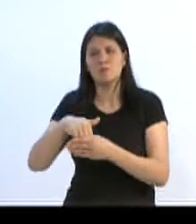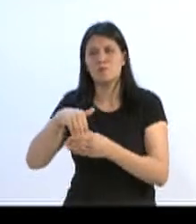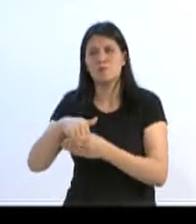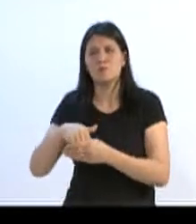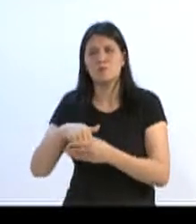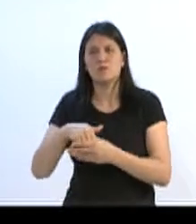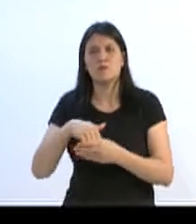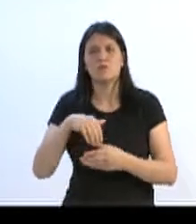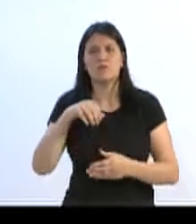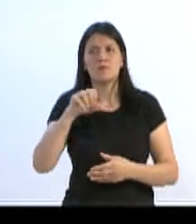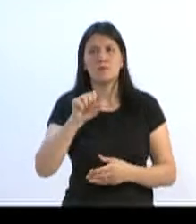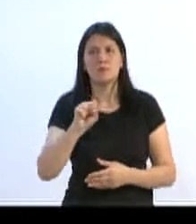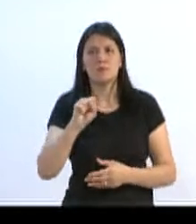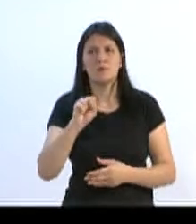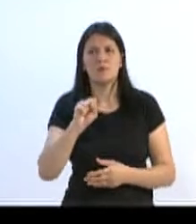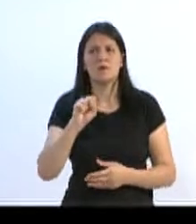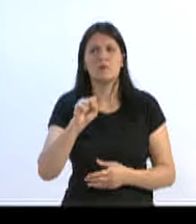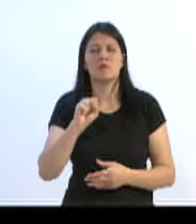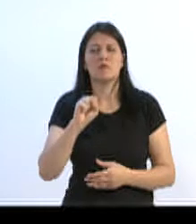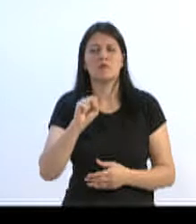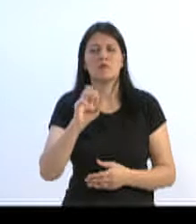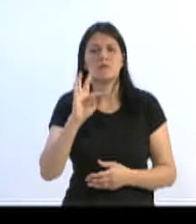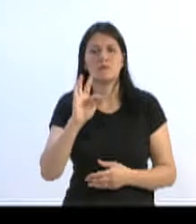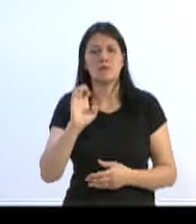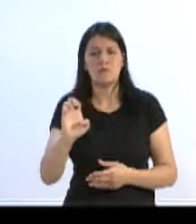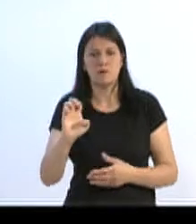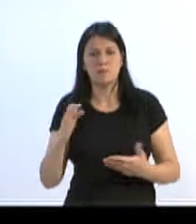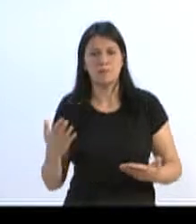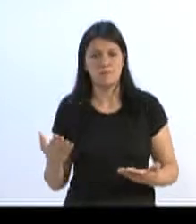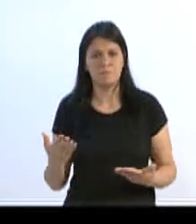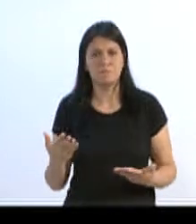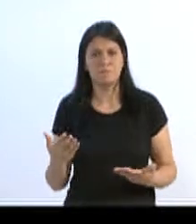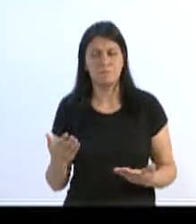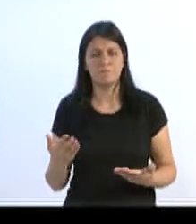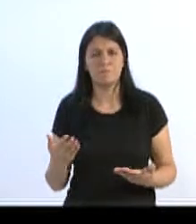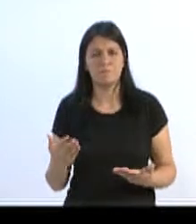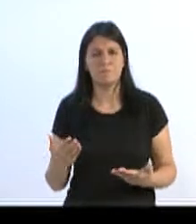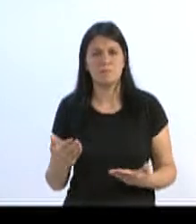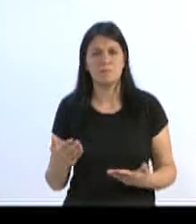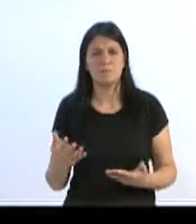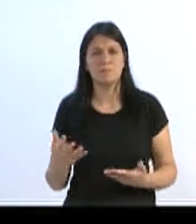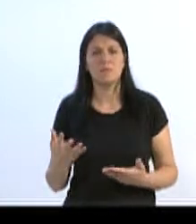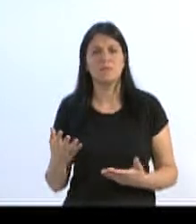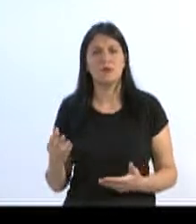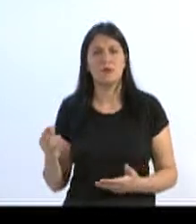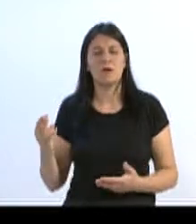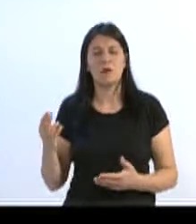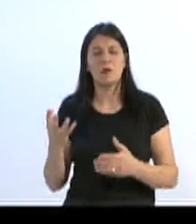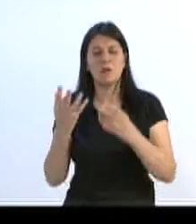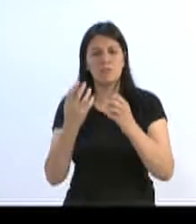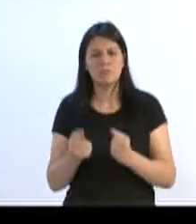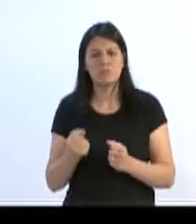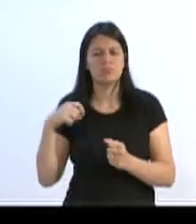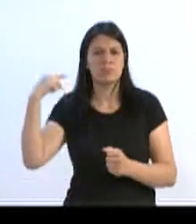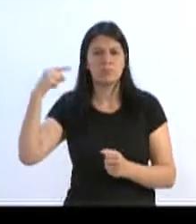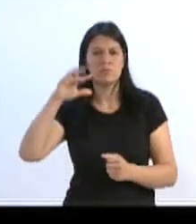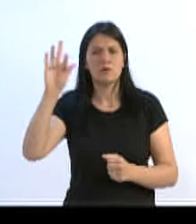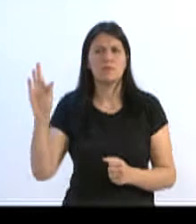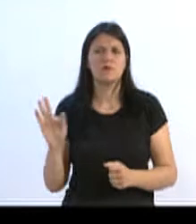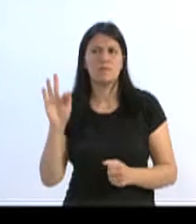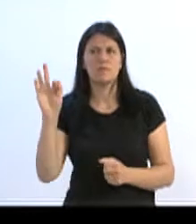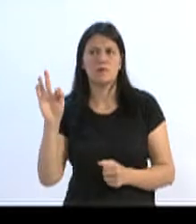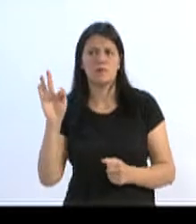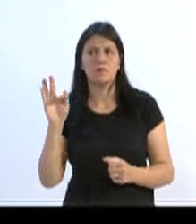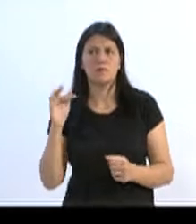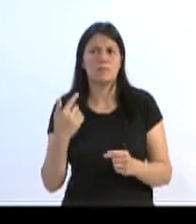str prol do deferimento do seu recurso para assumir como deputada federal o de ridículo na situação que